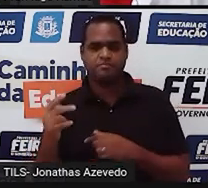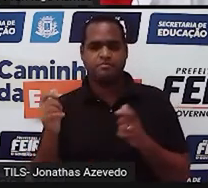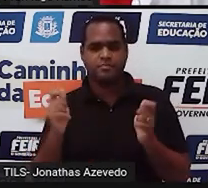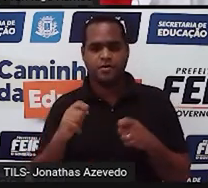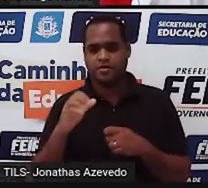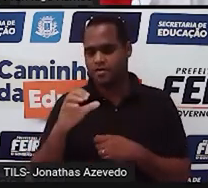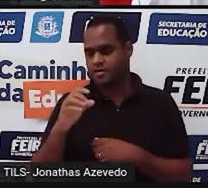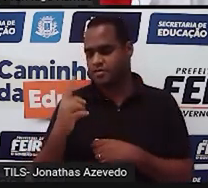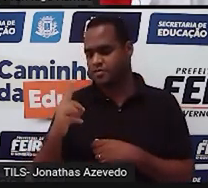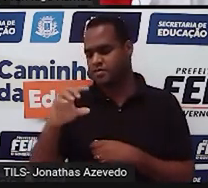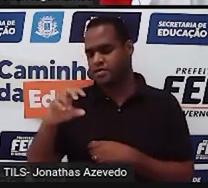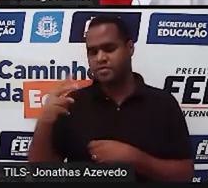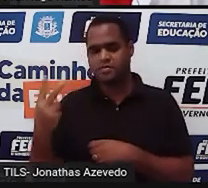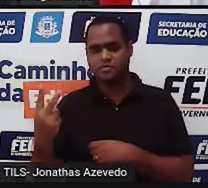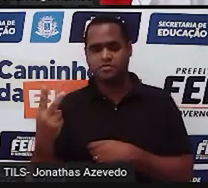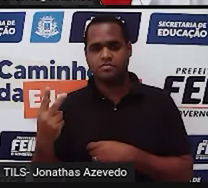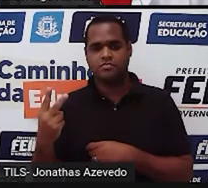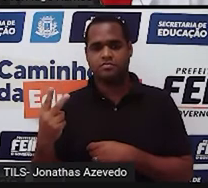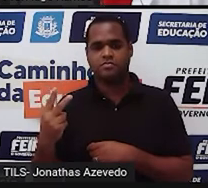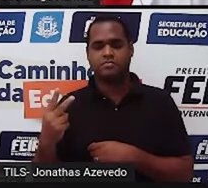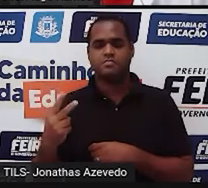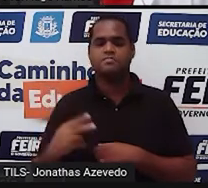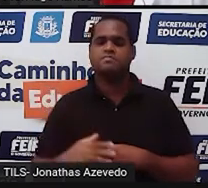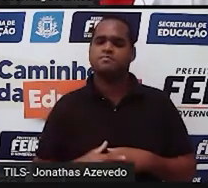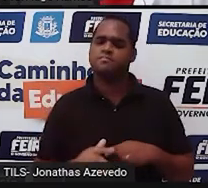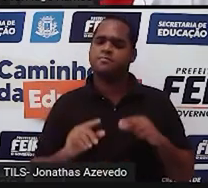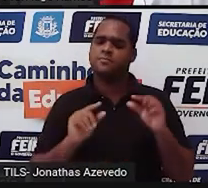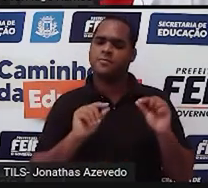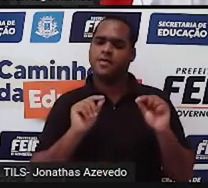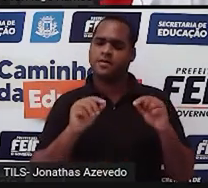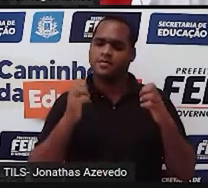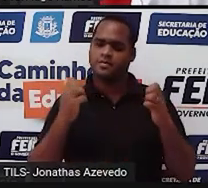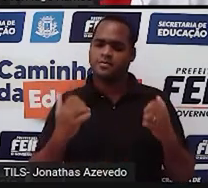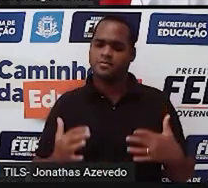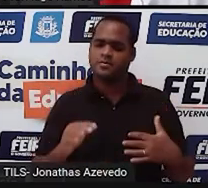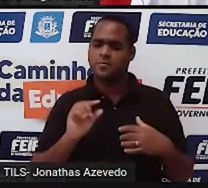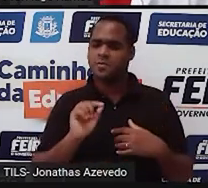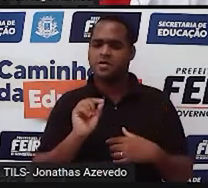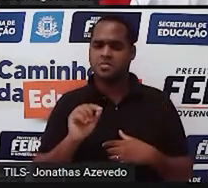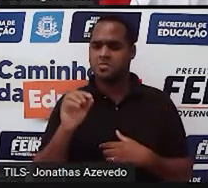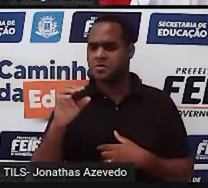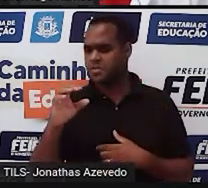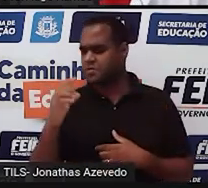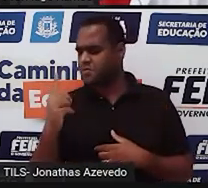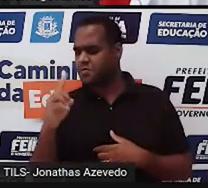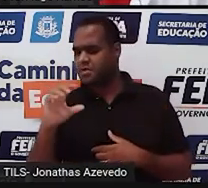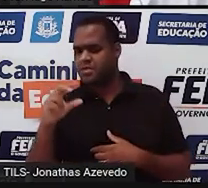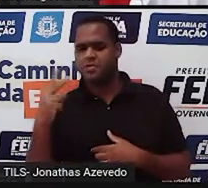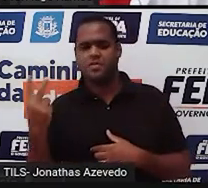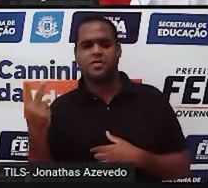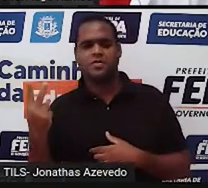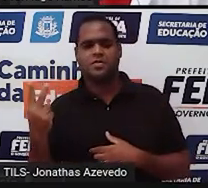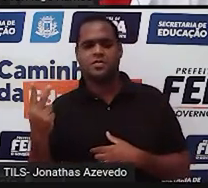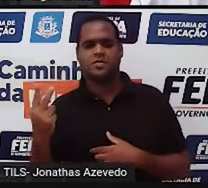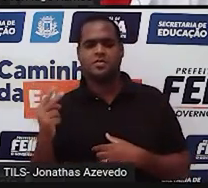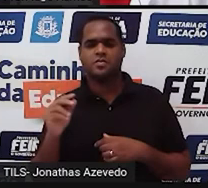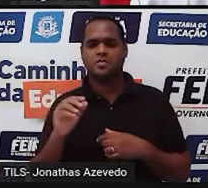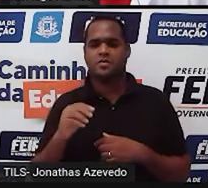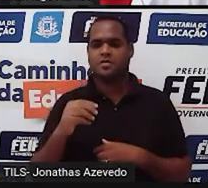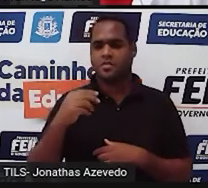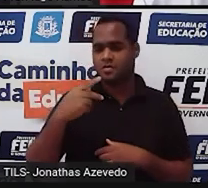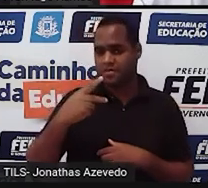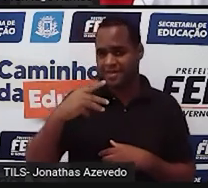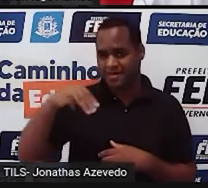vai descer um até ser dois Professor só para eu entender melhor e fala para mim de novo o que é.